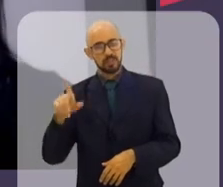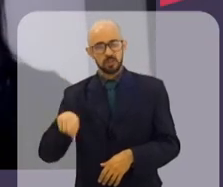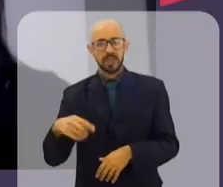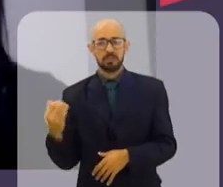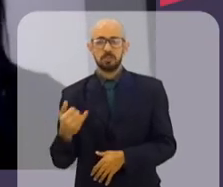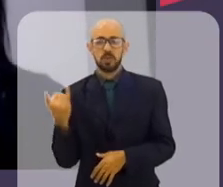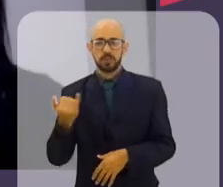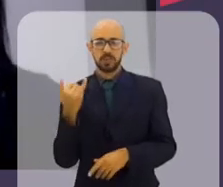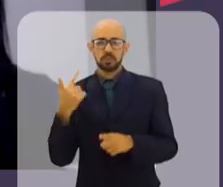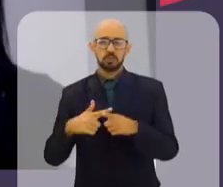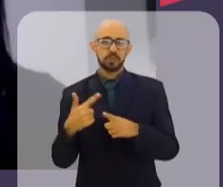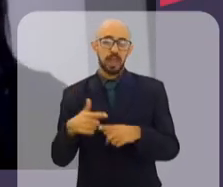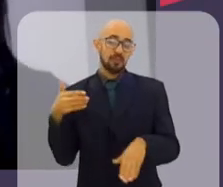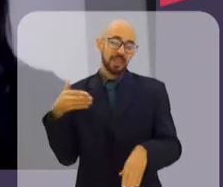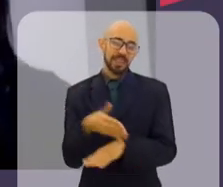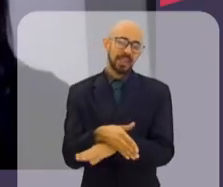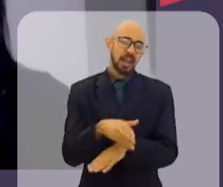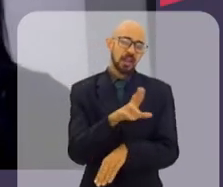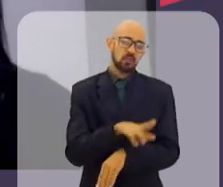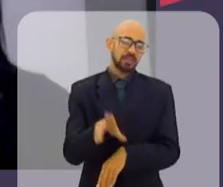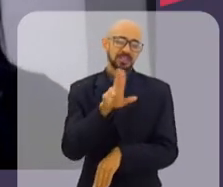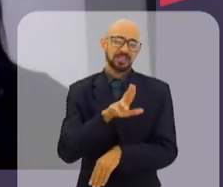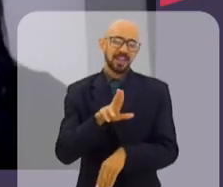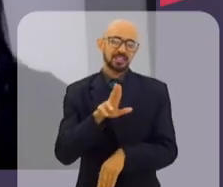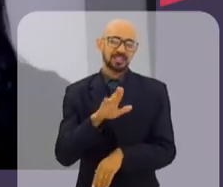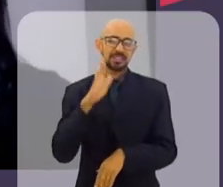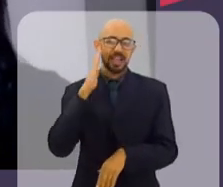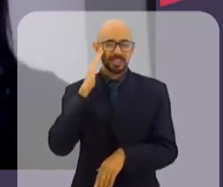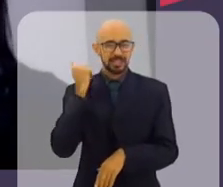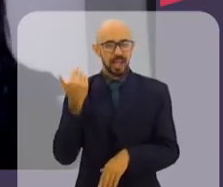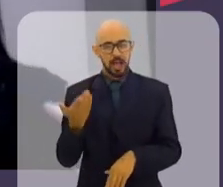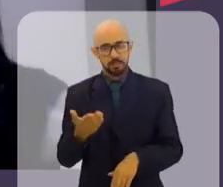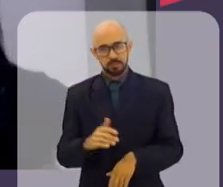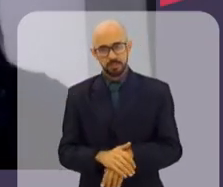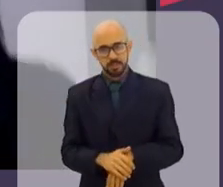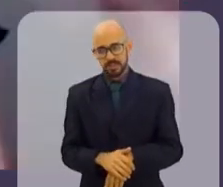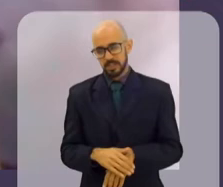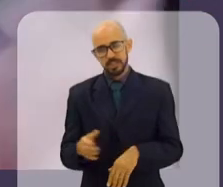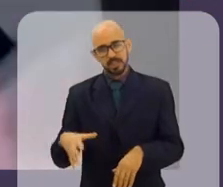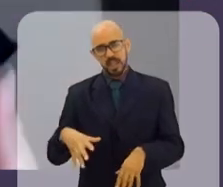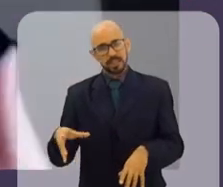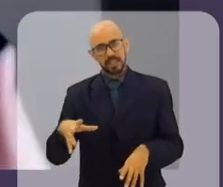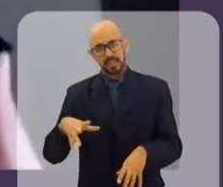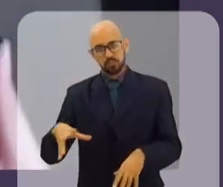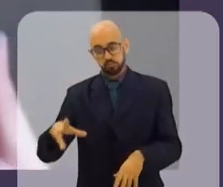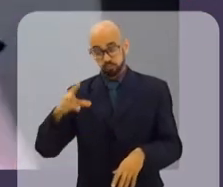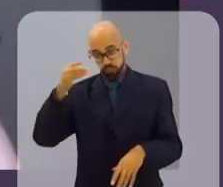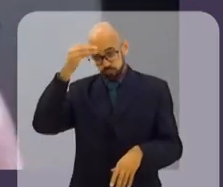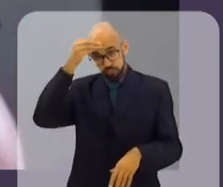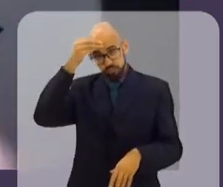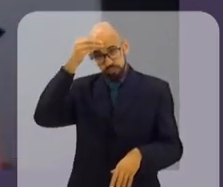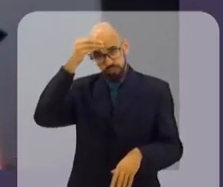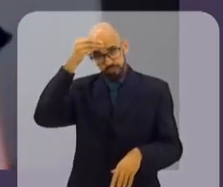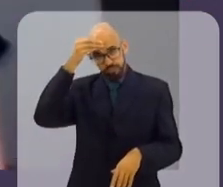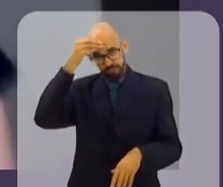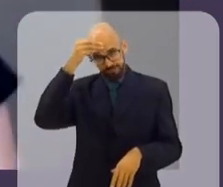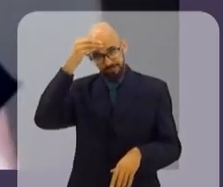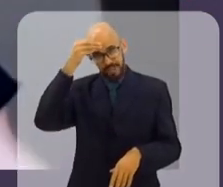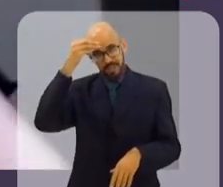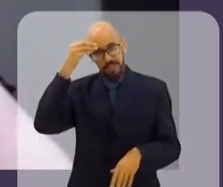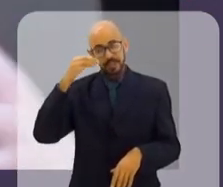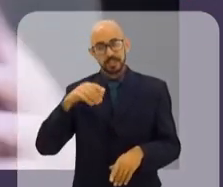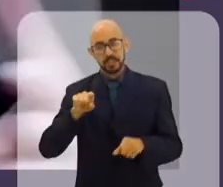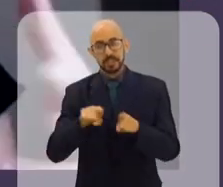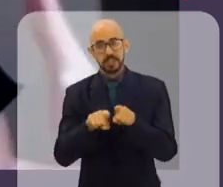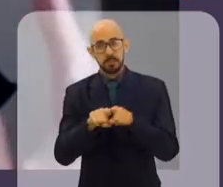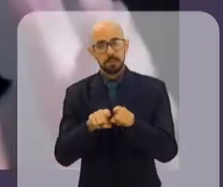vai chegar na universidade com essas demandas cada vez mais afiadas, cada vez mais apropriados dessas questões,